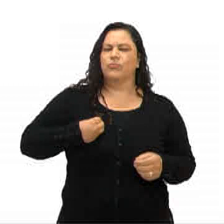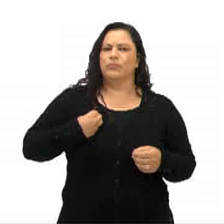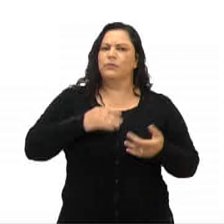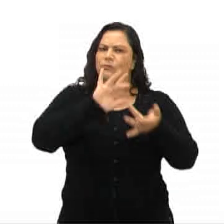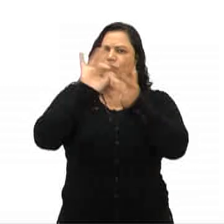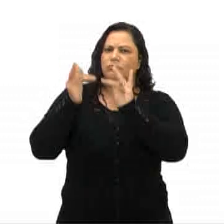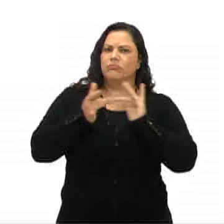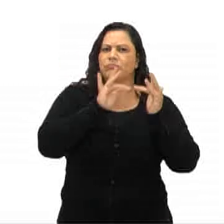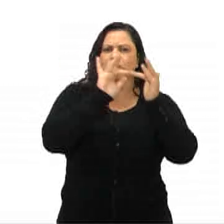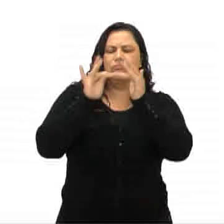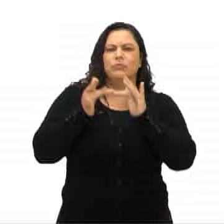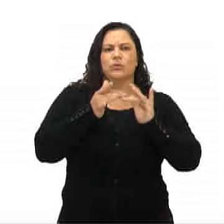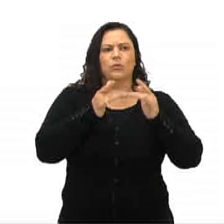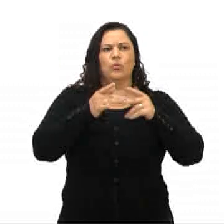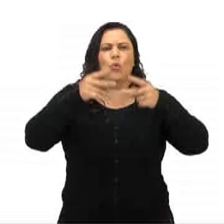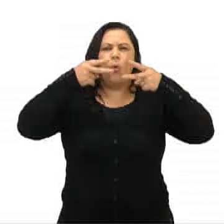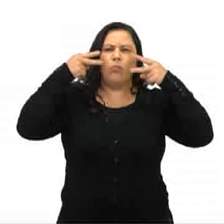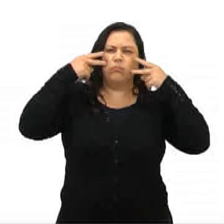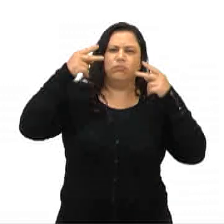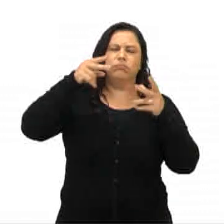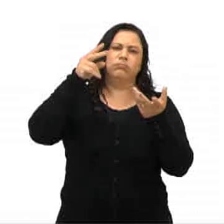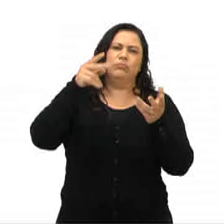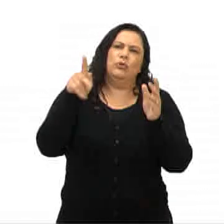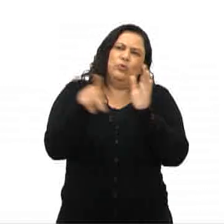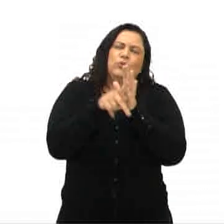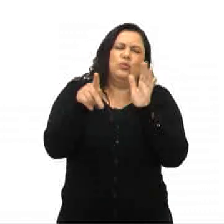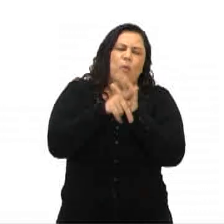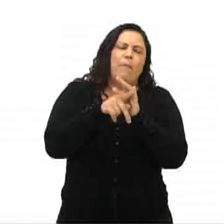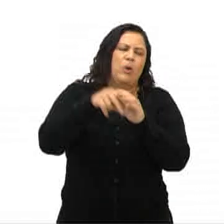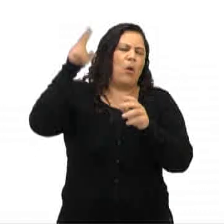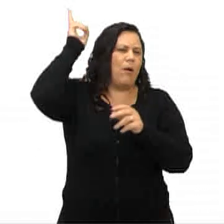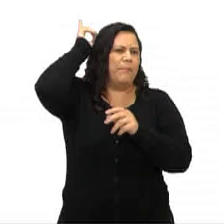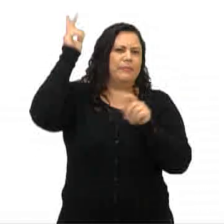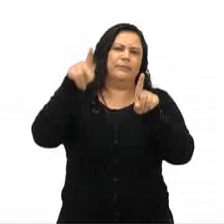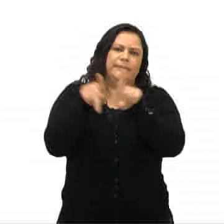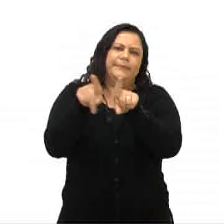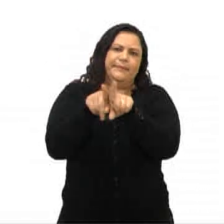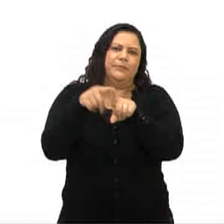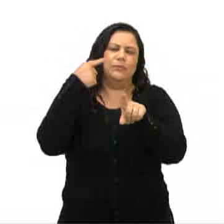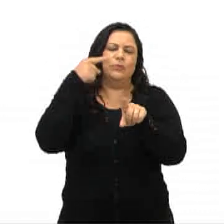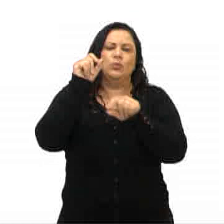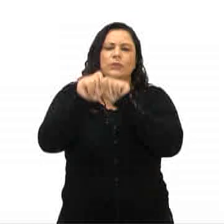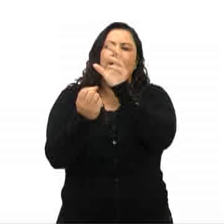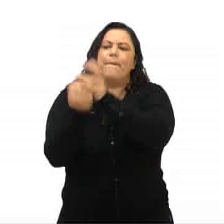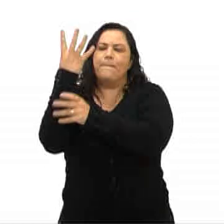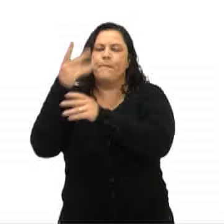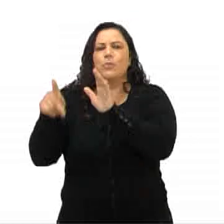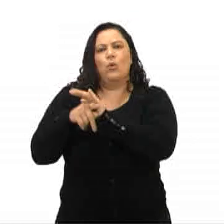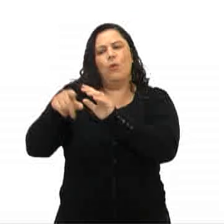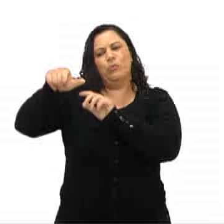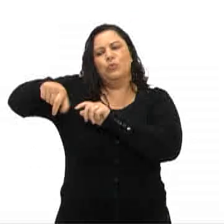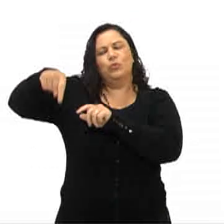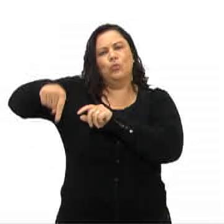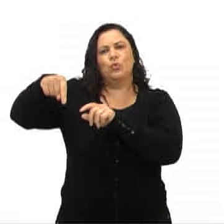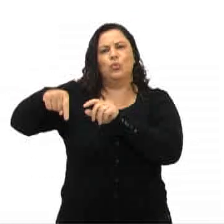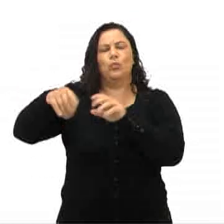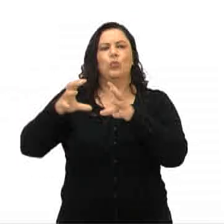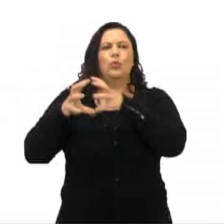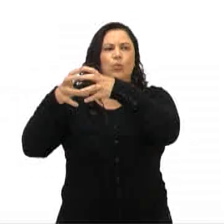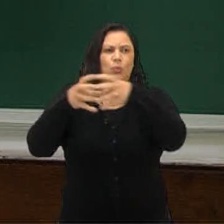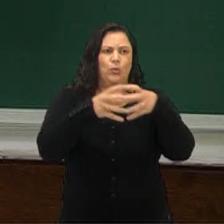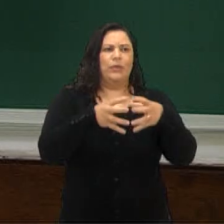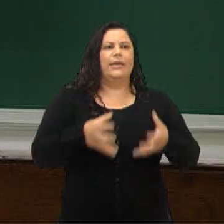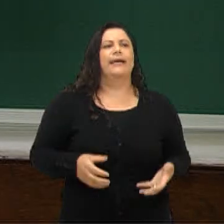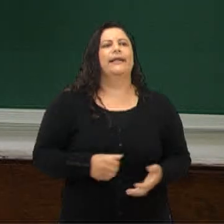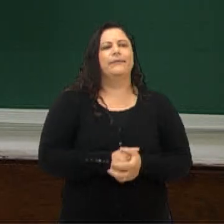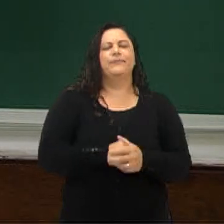o pintor radicalizar a visão primitiva. Ele produz 44 obras só envolvendo essa parte do Tahiti, das